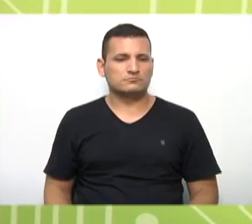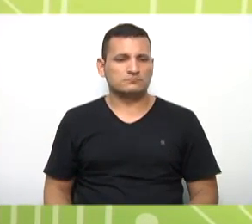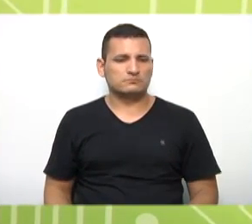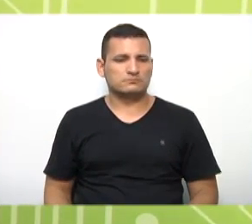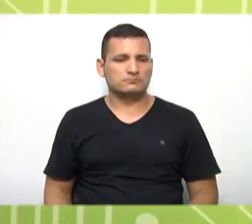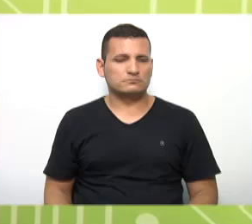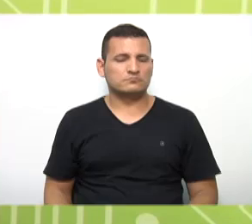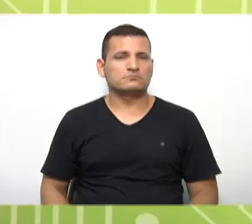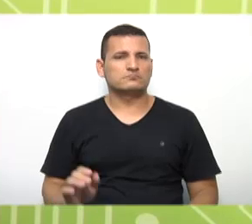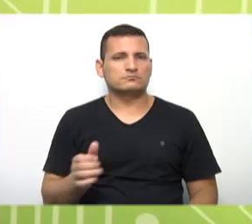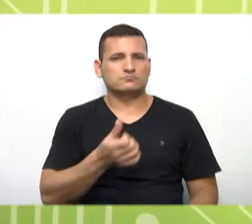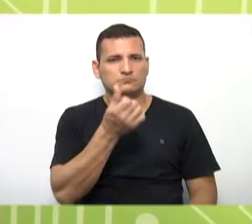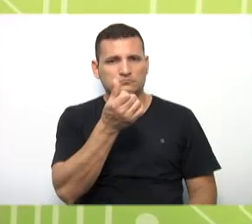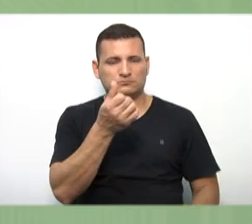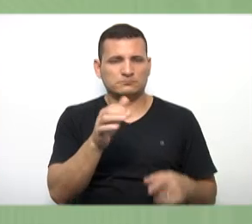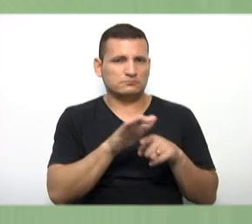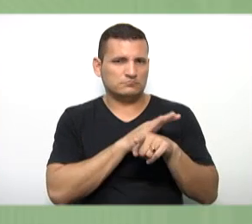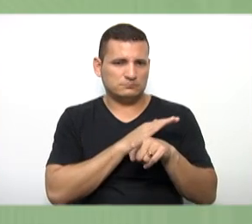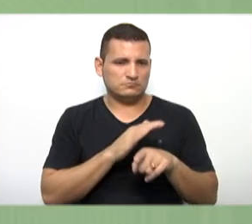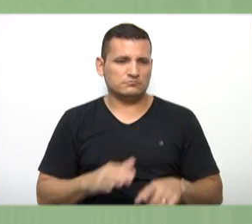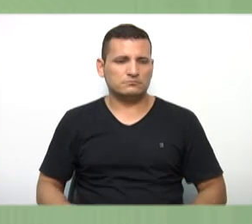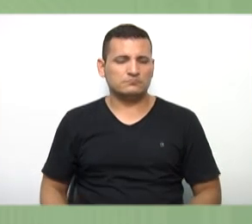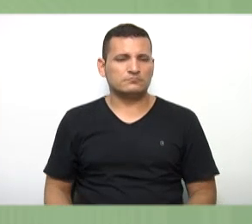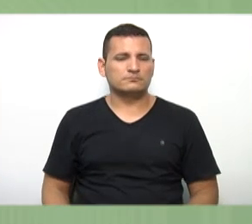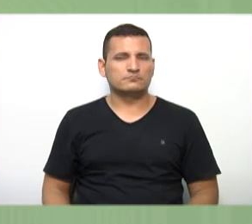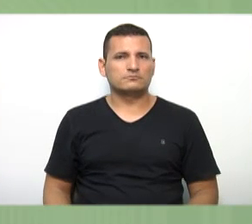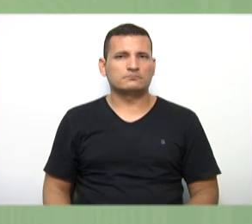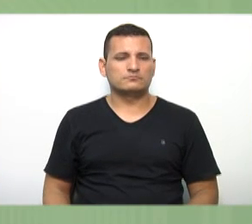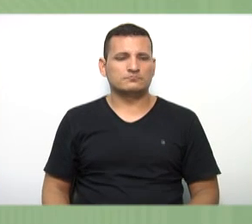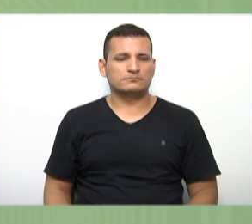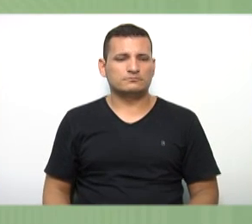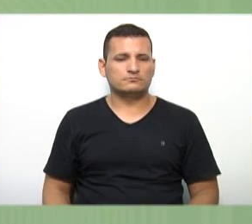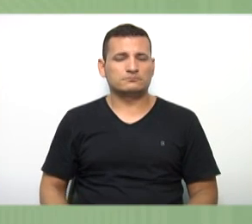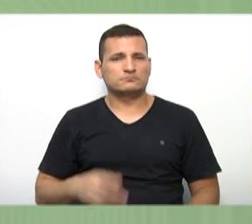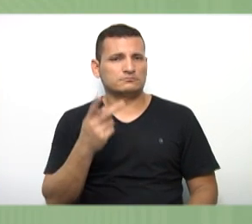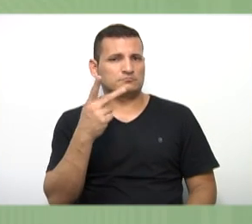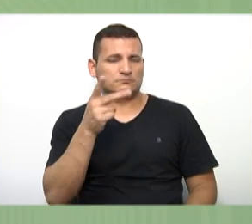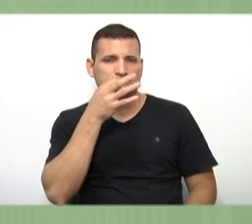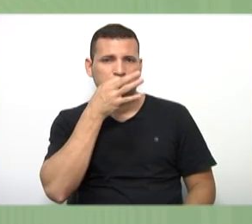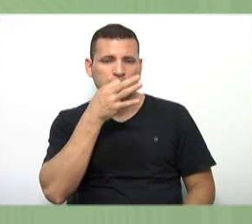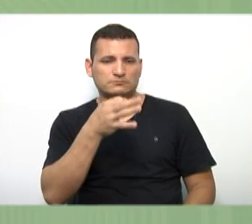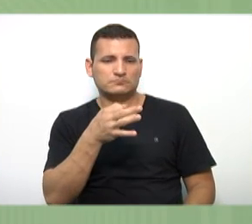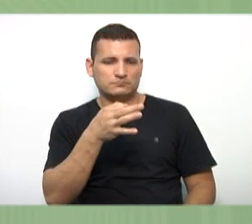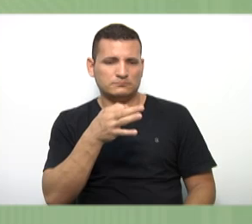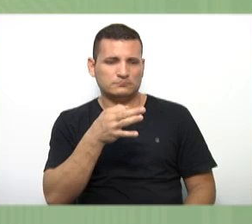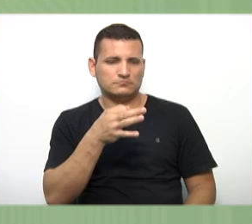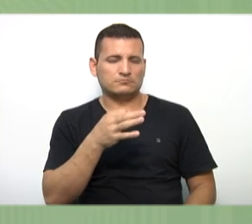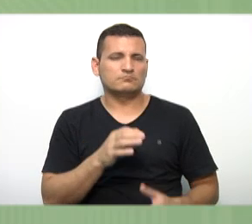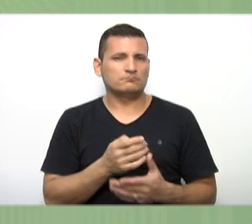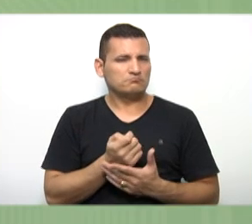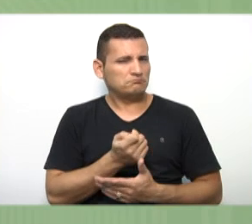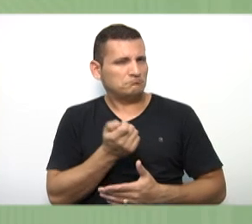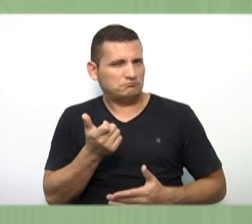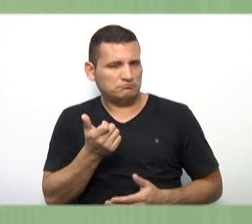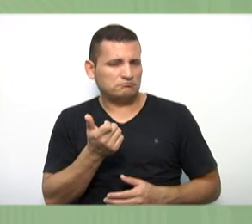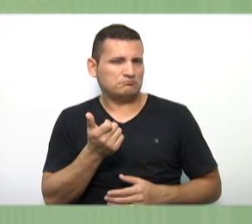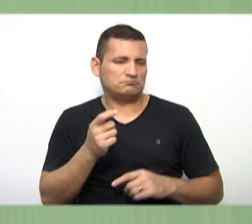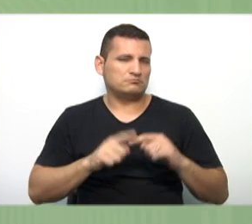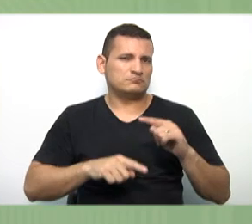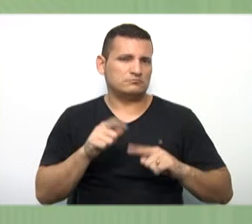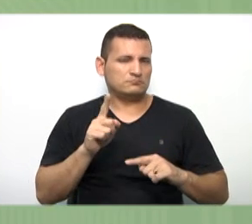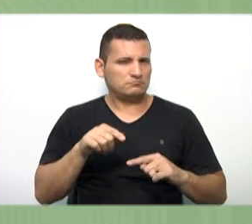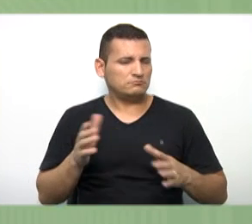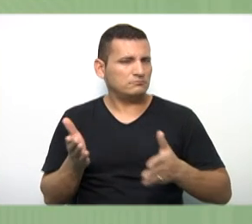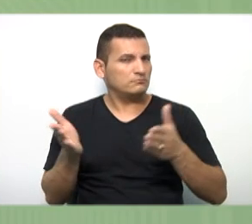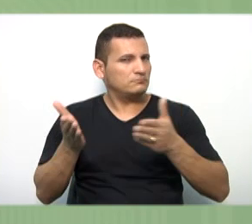nossa sexta questão, penúltima questão que nós trouxemos aí. Em sua opinião, as recompensas materiais são motivacionais?